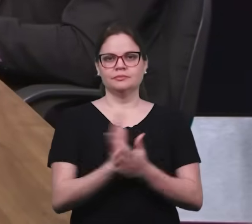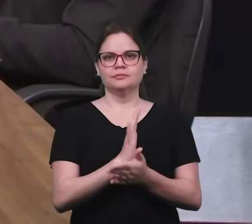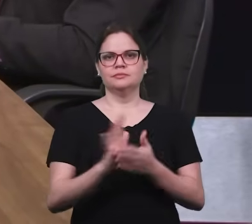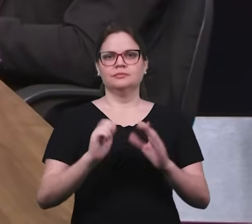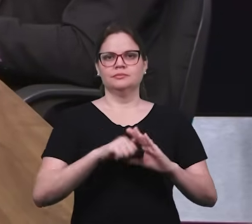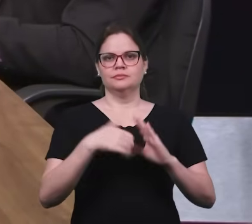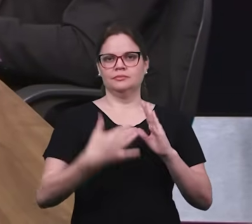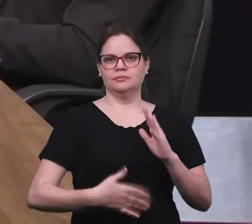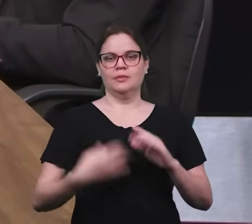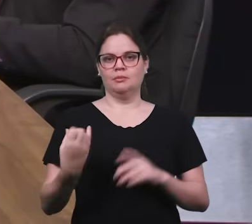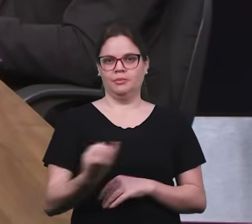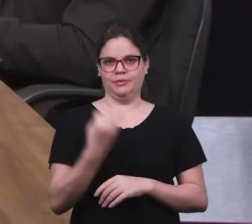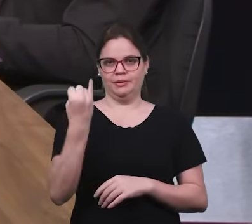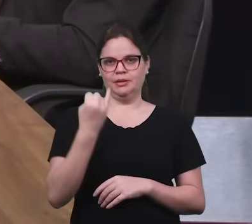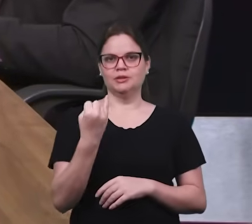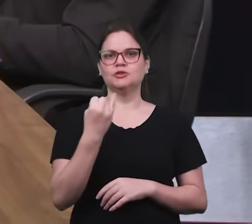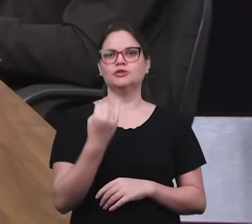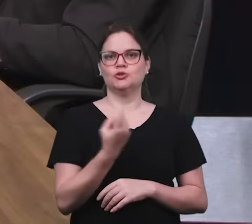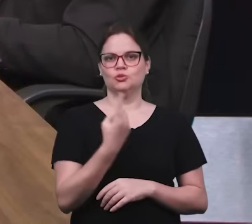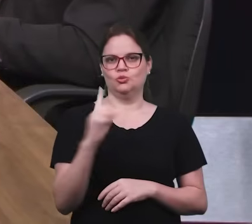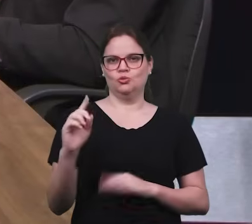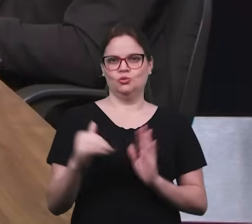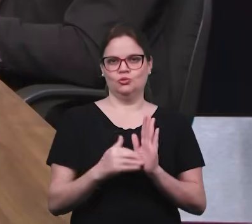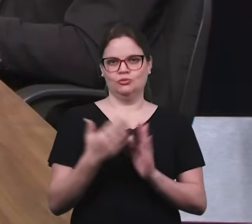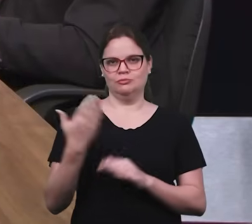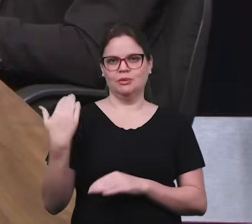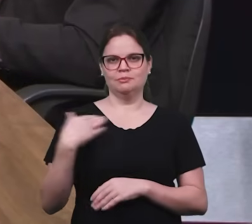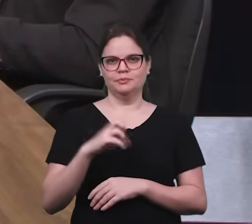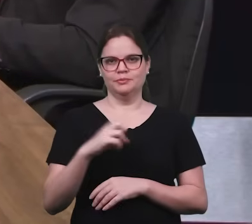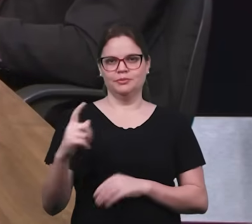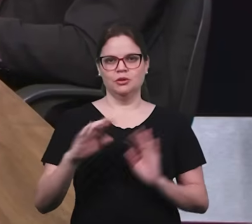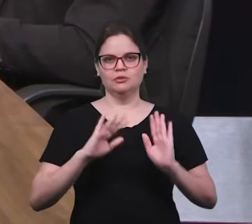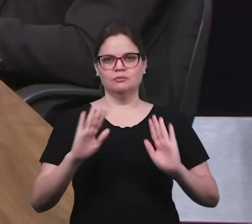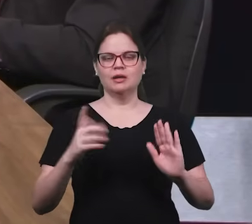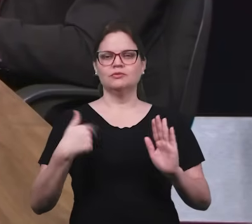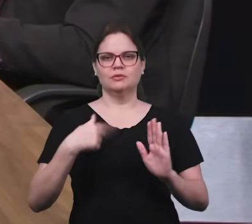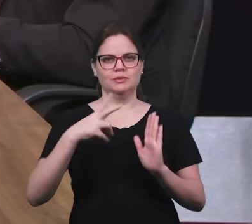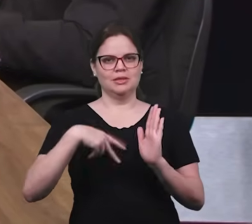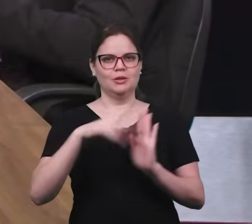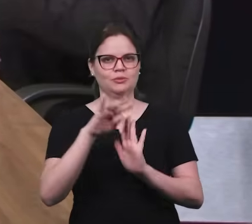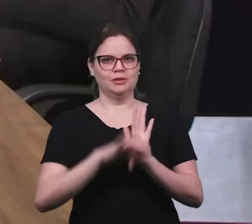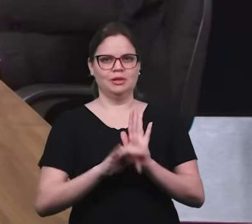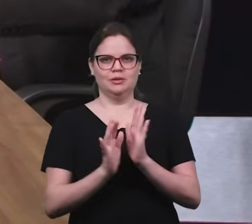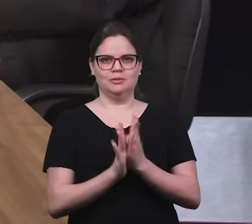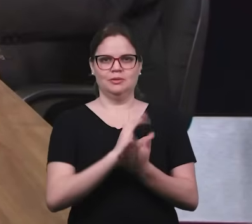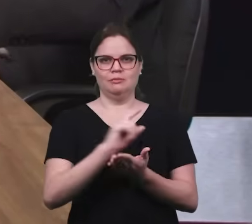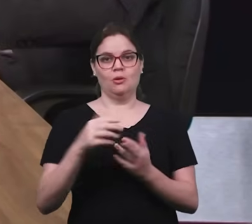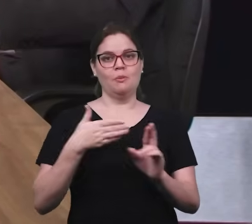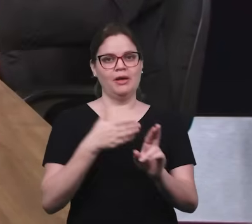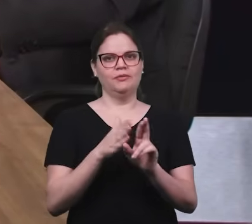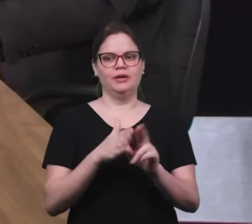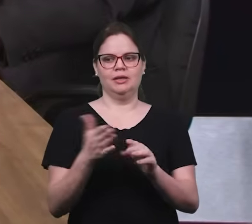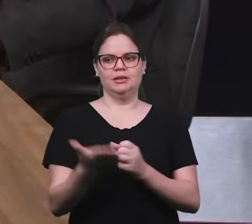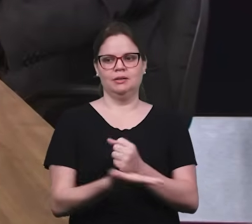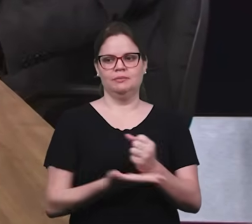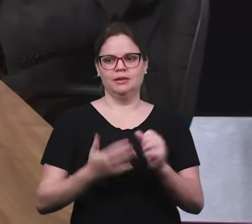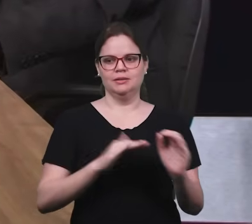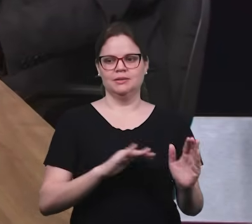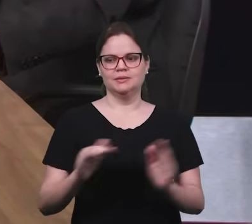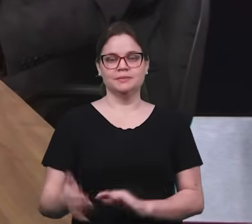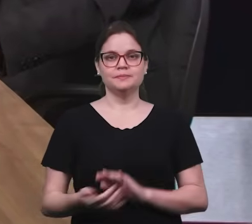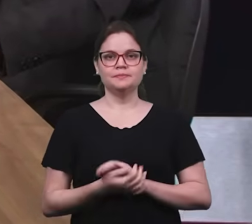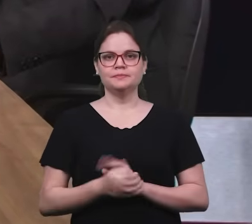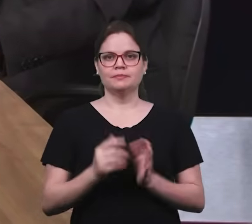aspectos importantes no último programa, mas só para a gente poder nortear, trazer um texto base aqui, vamos ler agora